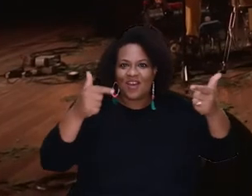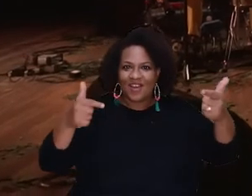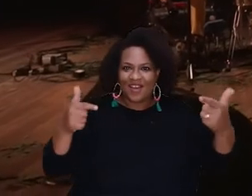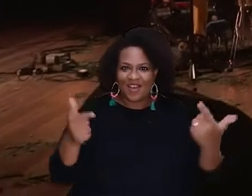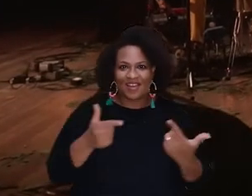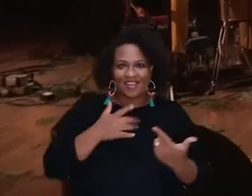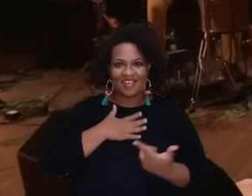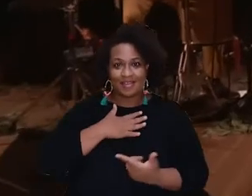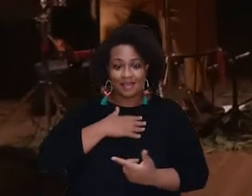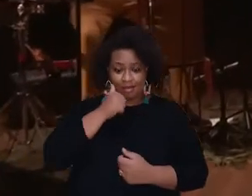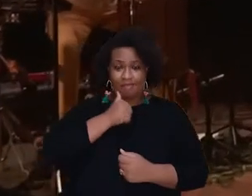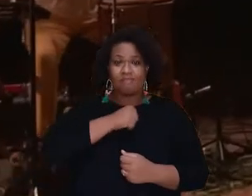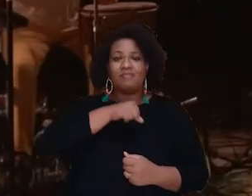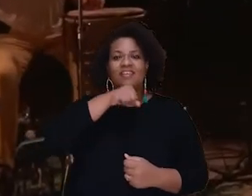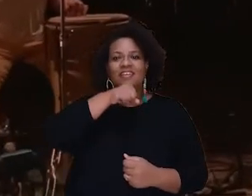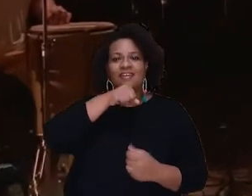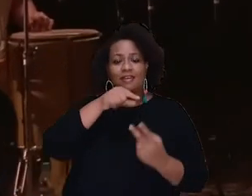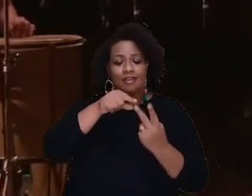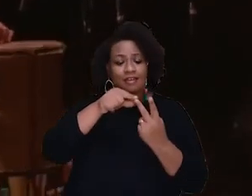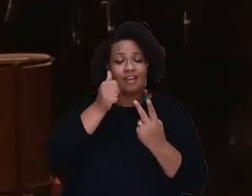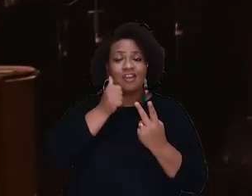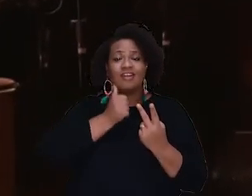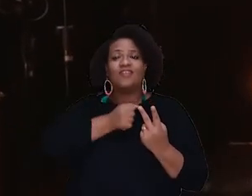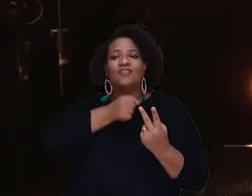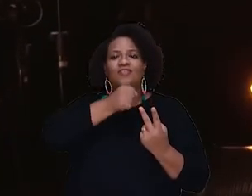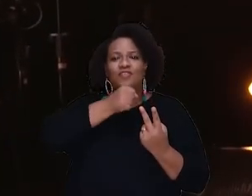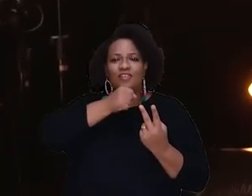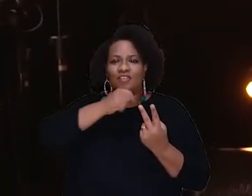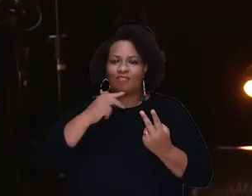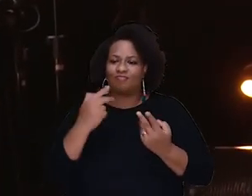de ser minha mãe e ser minha avó,